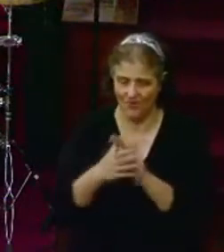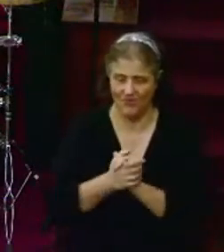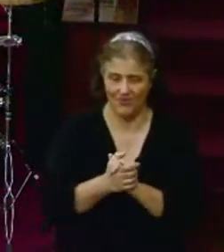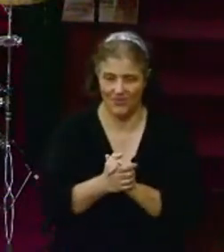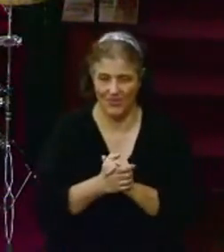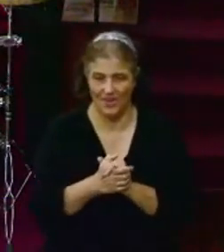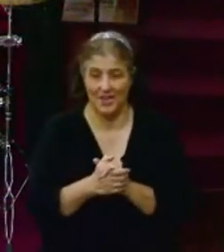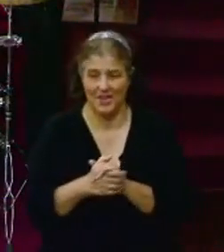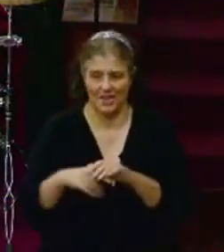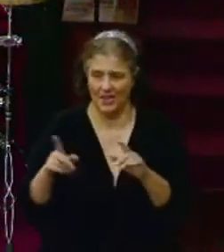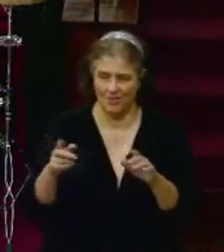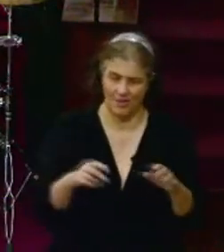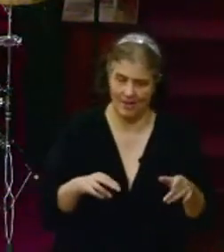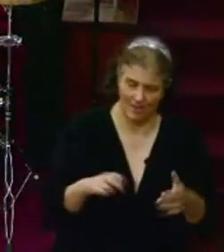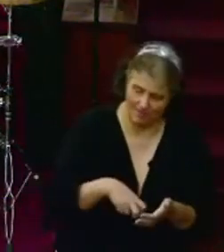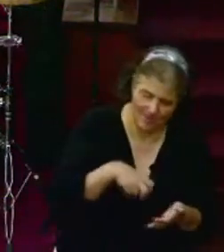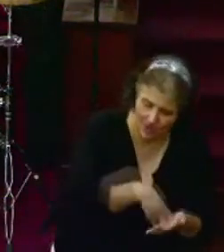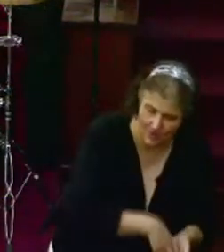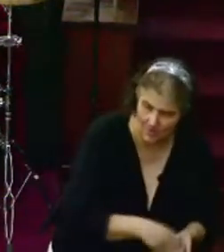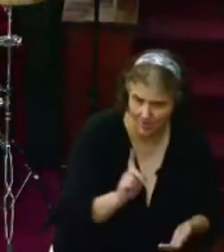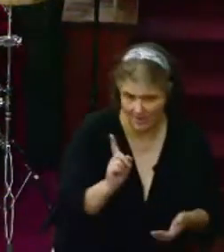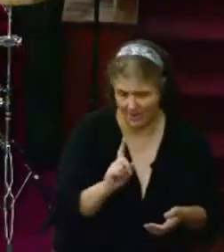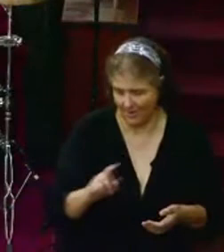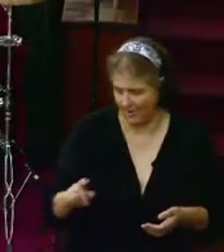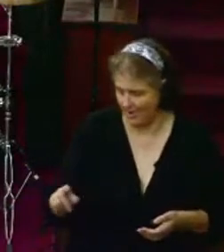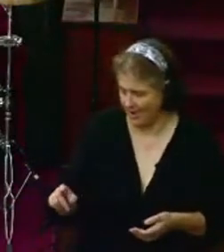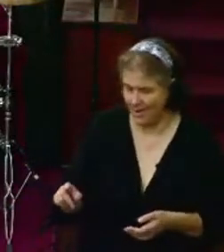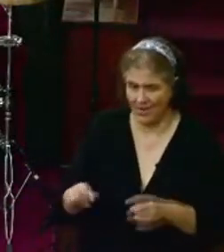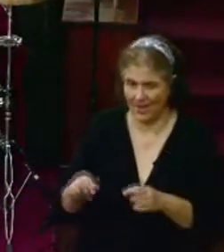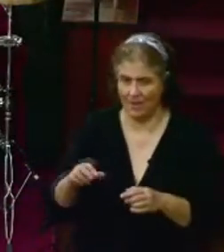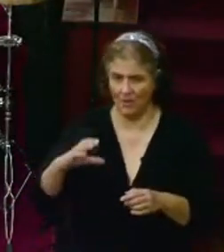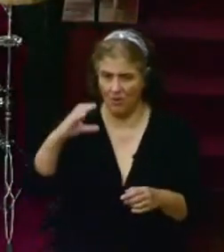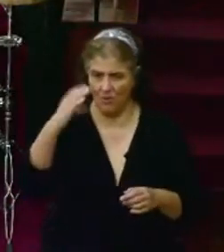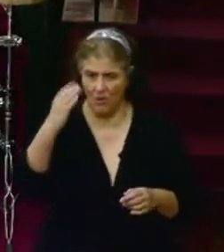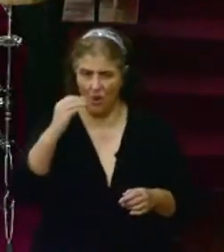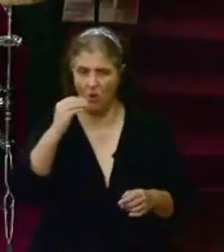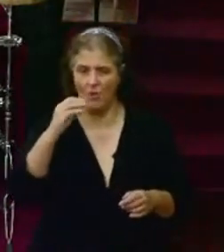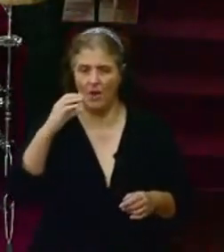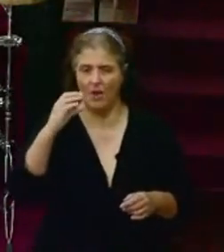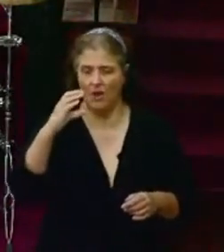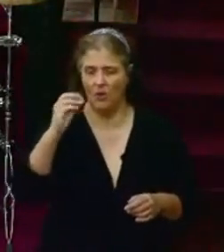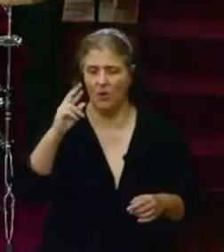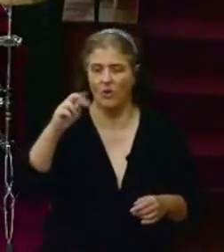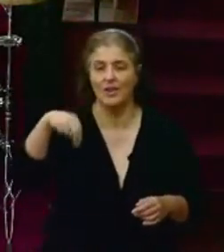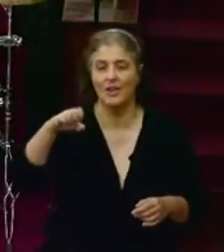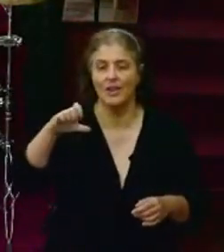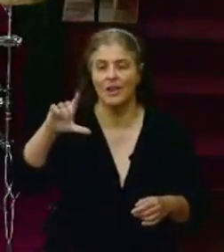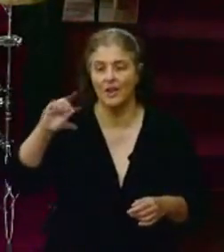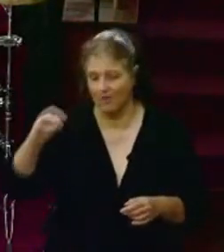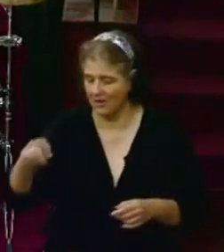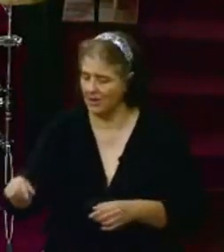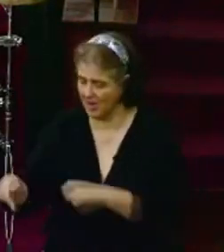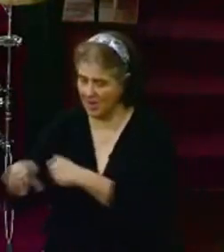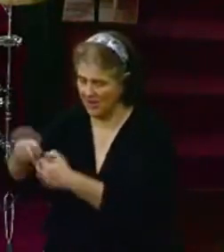de ajoelhar-se aos pés de Pedro. Pedro falou: levante-te, porque eu sou um homem igual a você. Certamente este homem precisaria ser